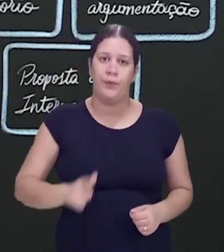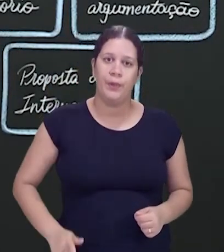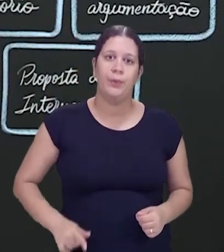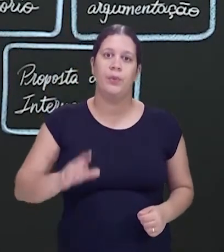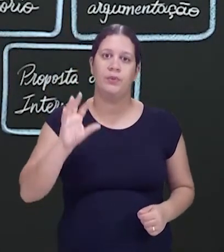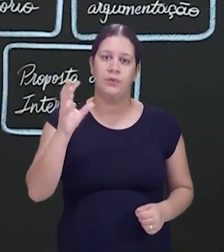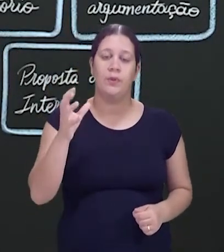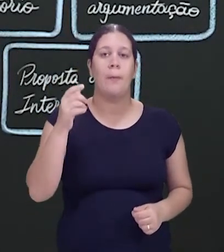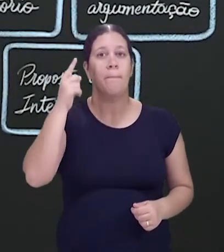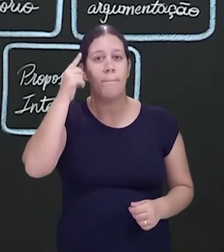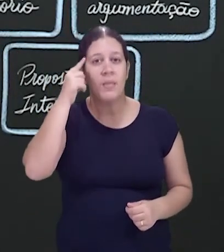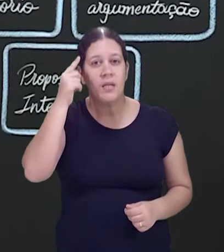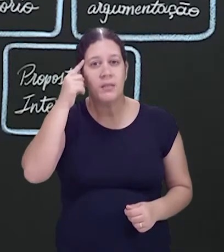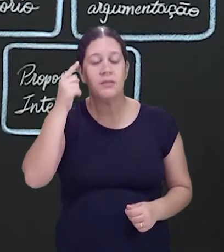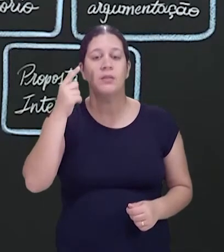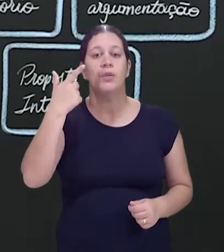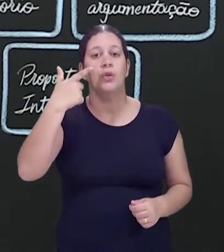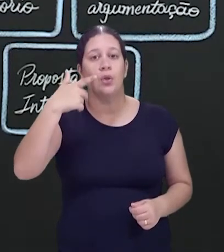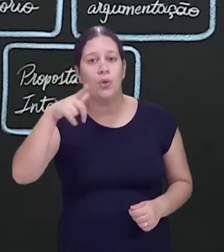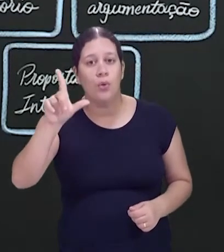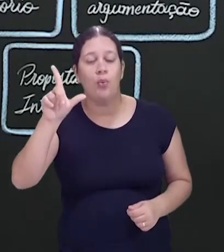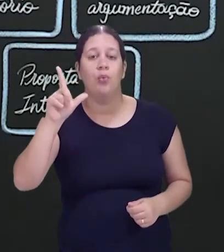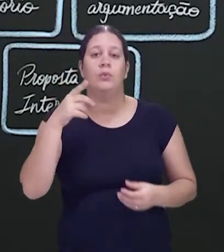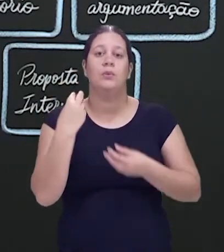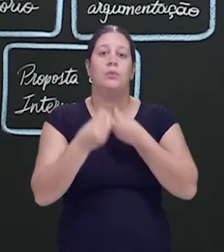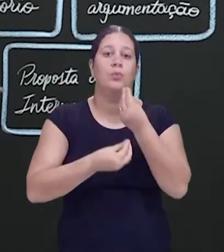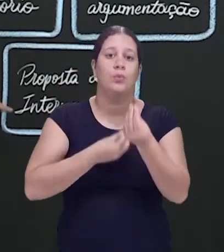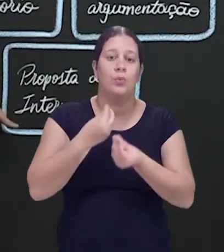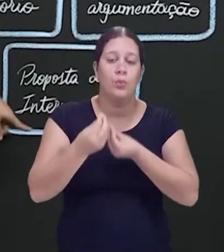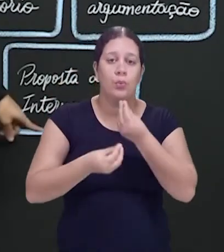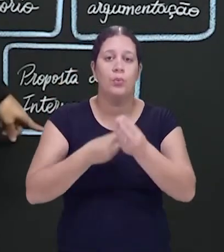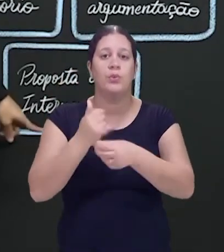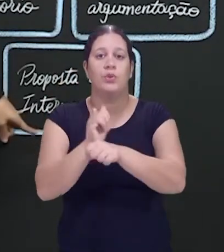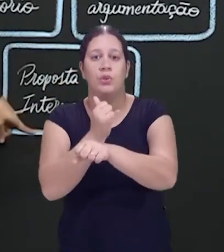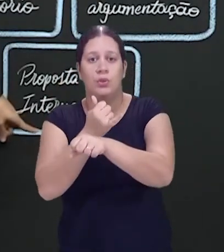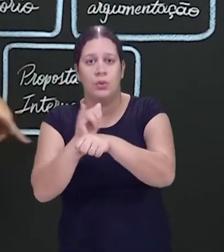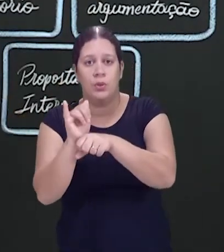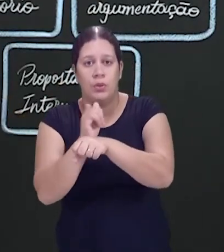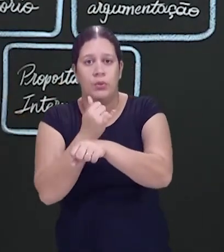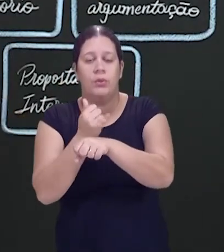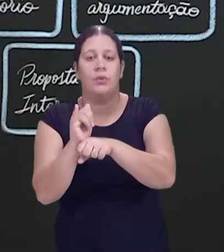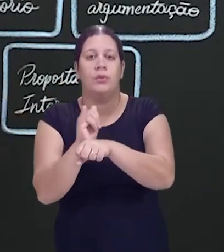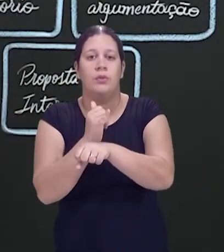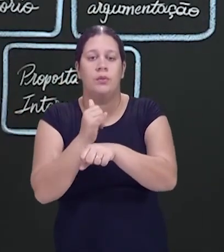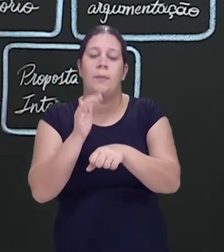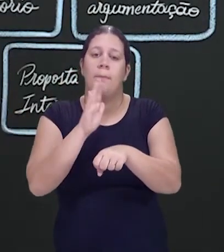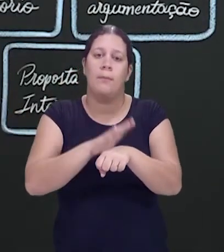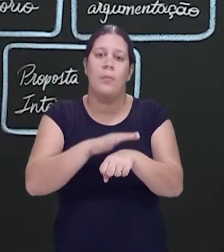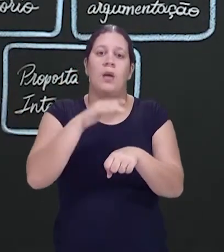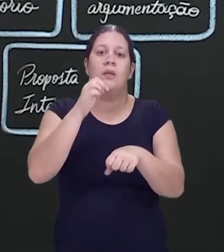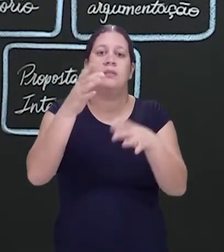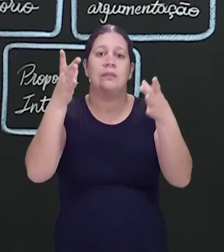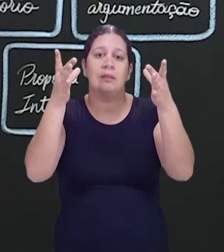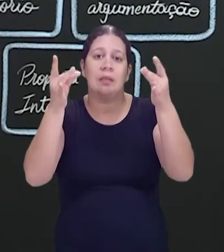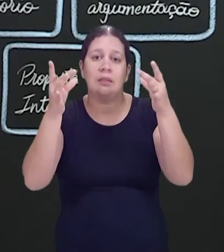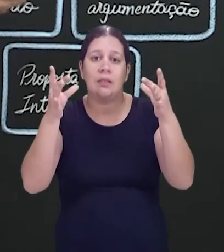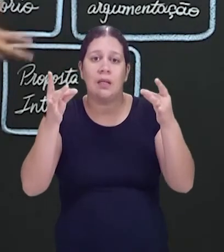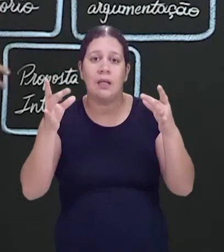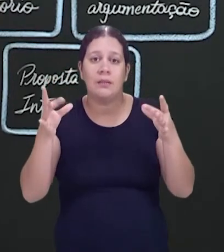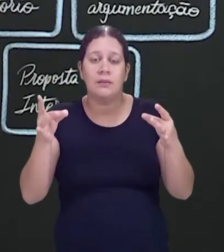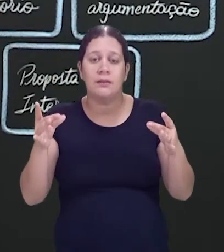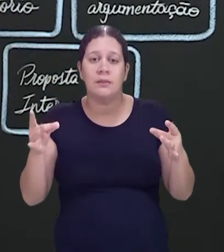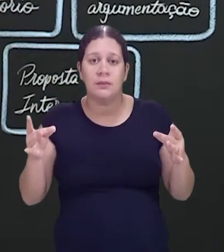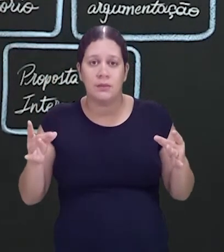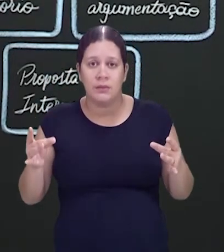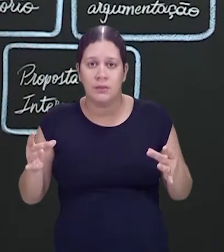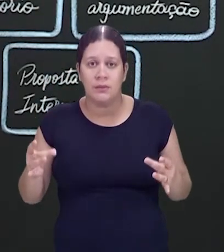não só ele. Então pense em outras formas de defender a sua estratégia de intervenção, sendo o mais detalhista possível. Essa é uma